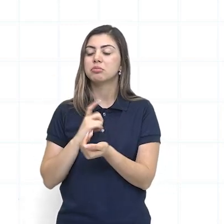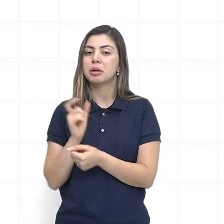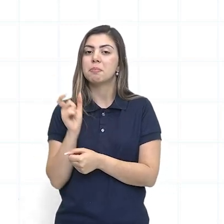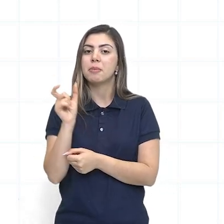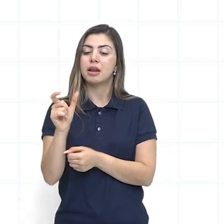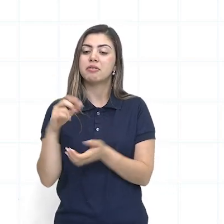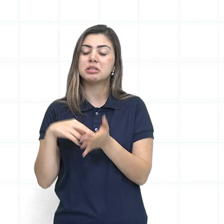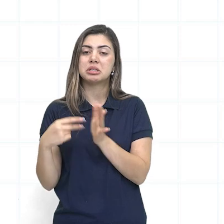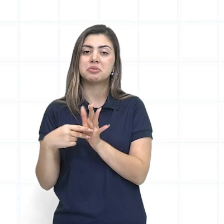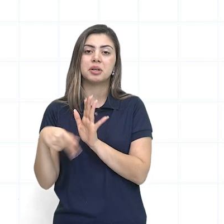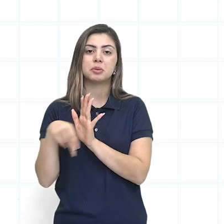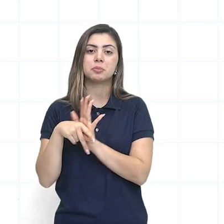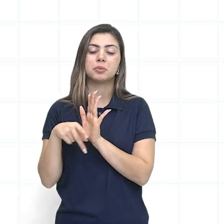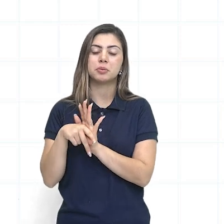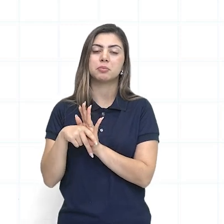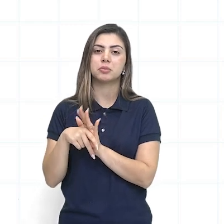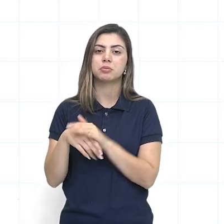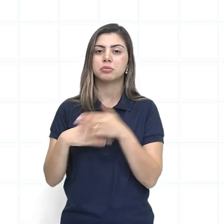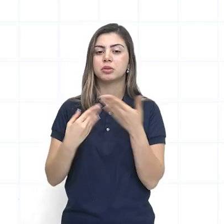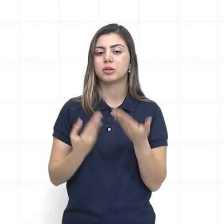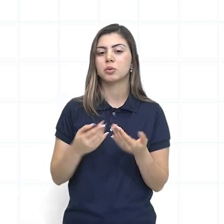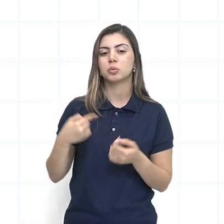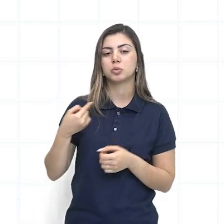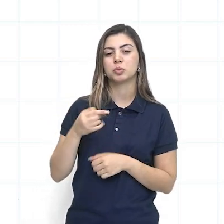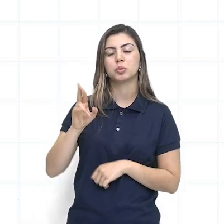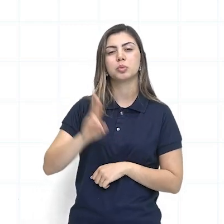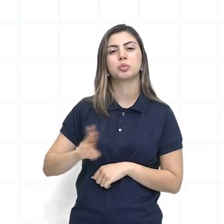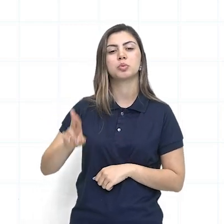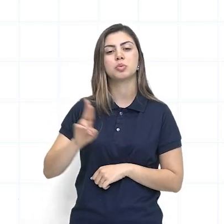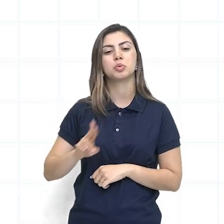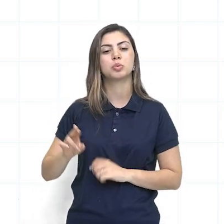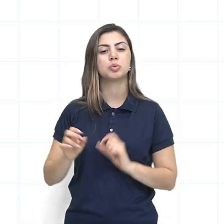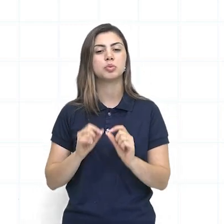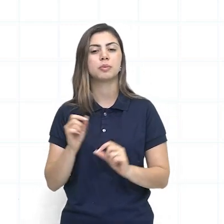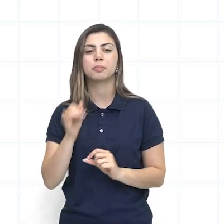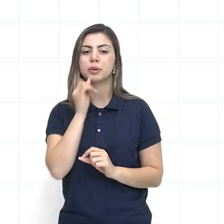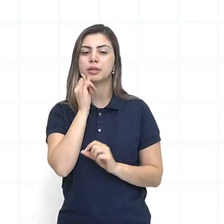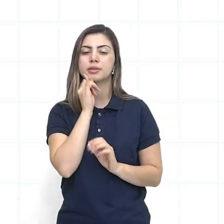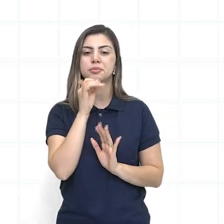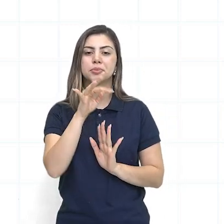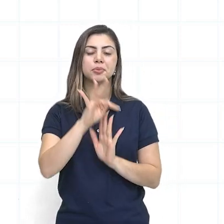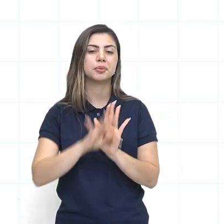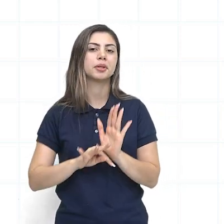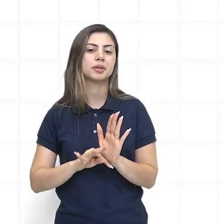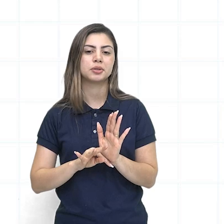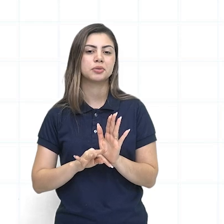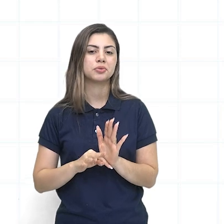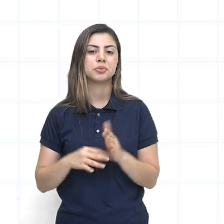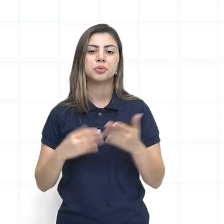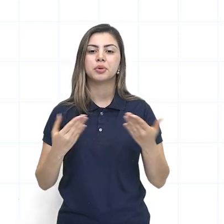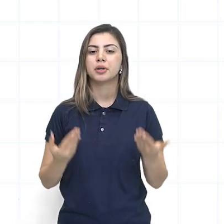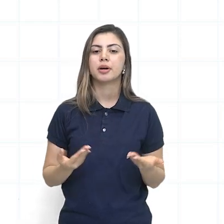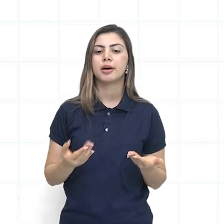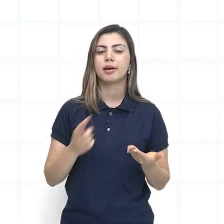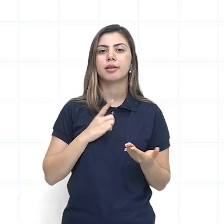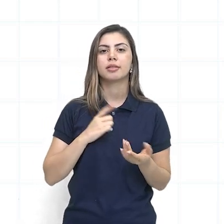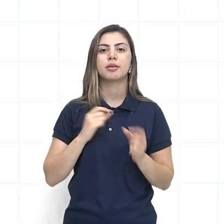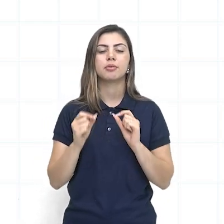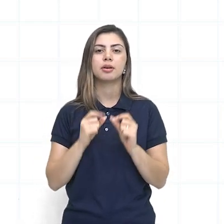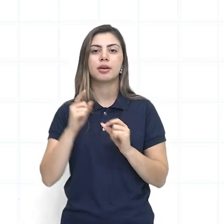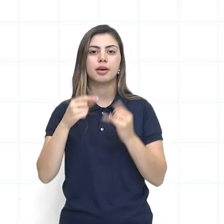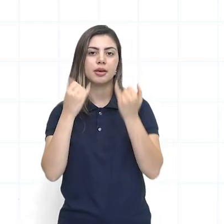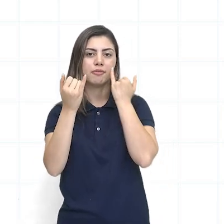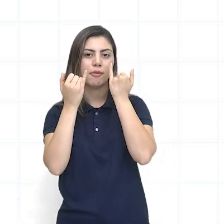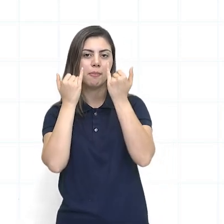dizer, né? Que é muito utilizado nos textos como a notícia,